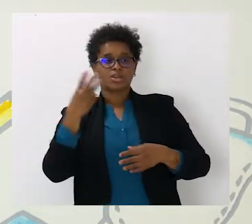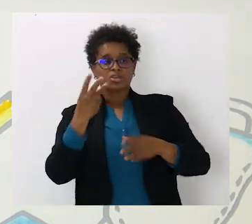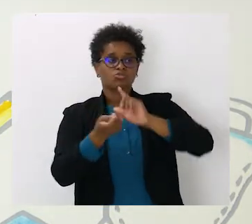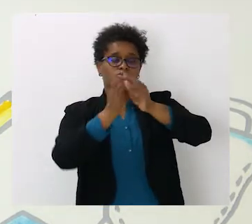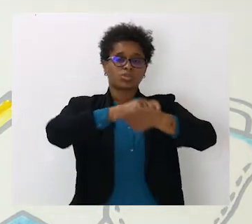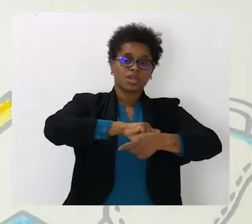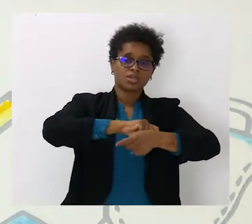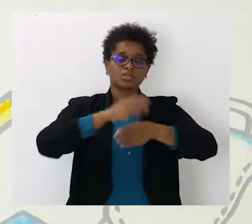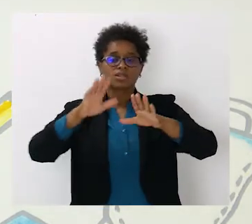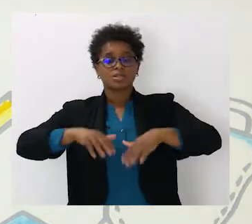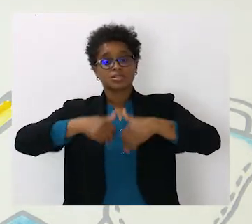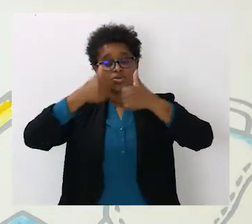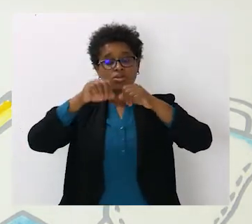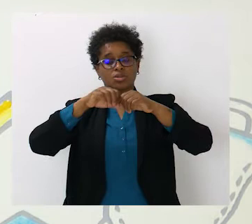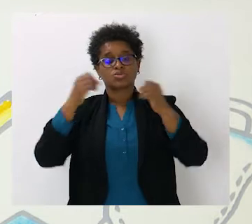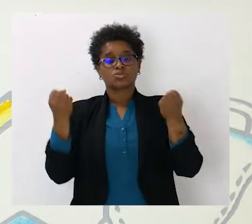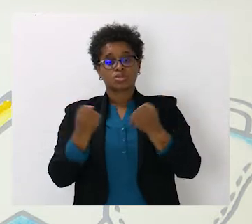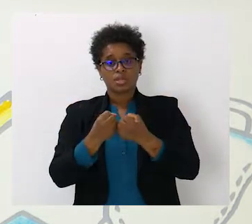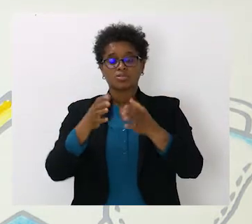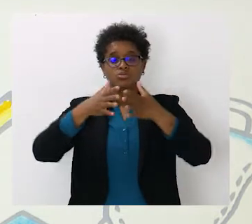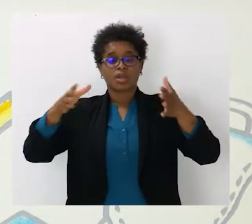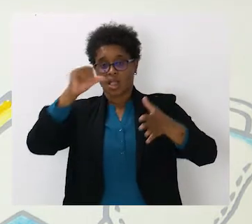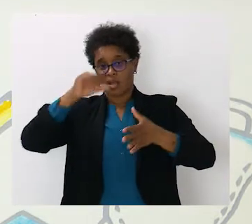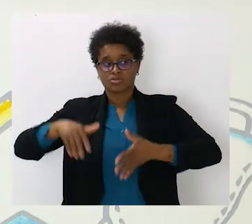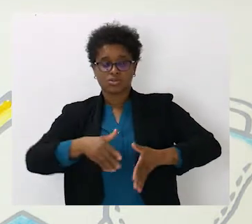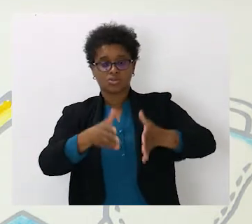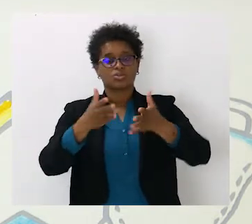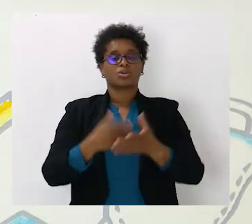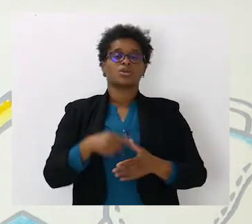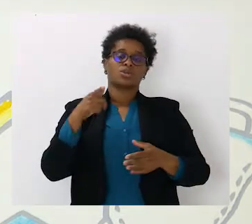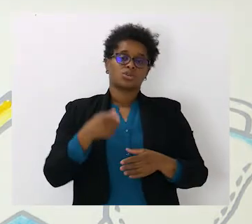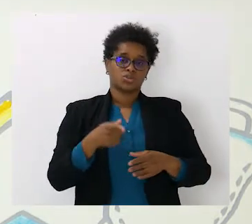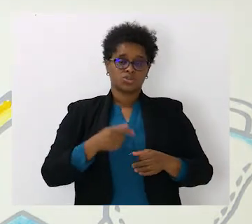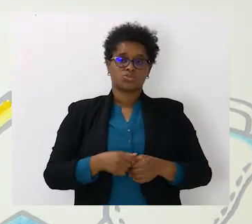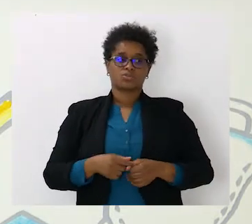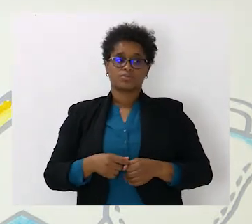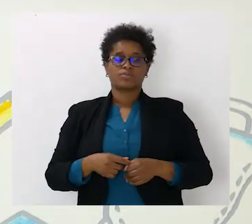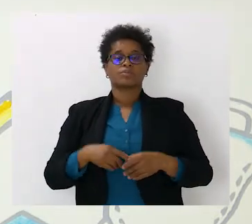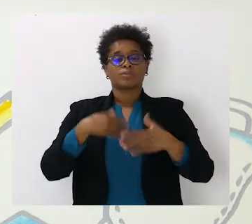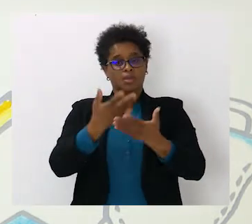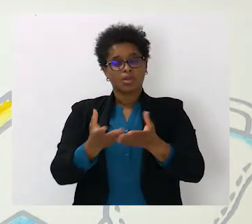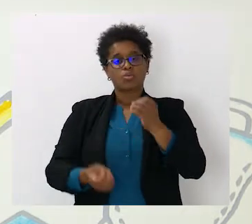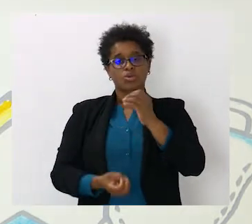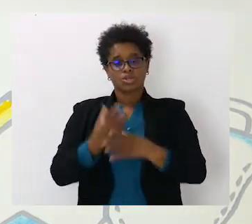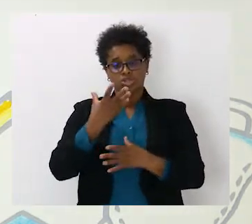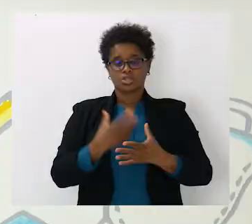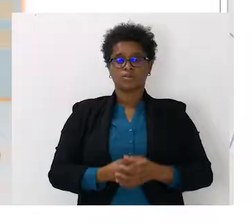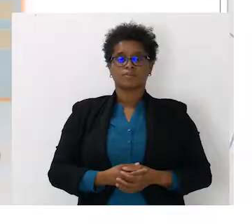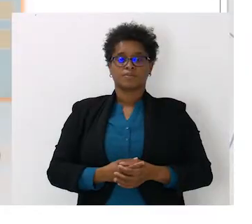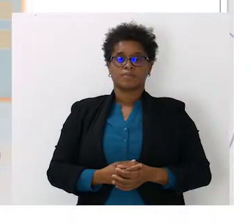nas transformações das sociedades dos grandes rios. Portanto, isto deram